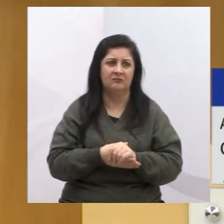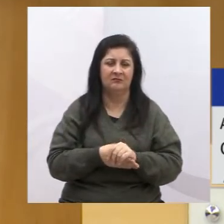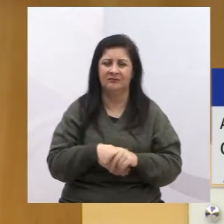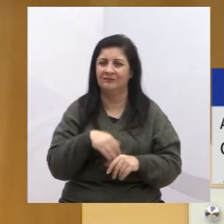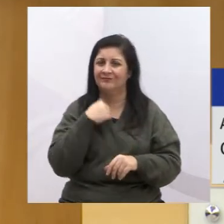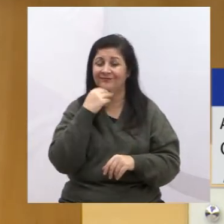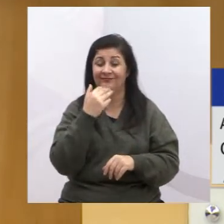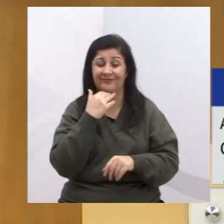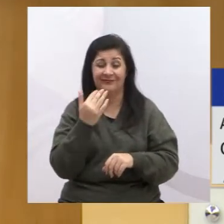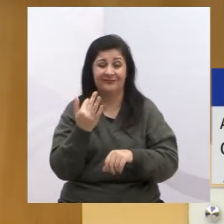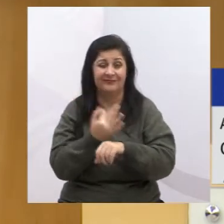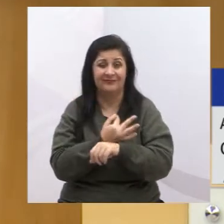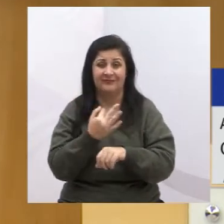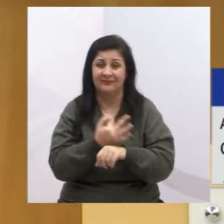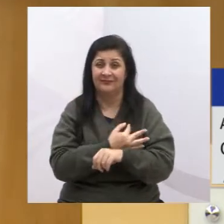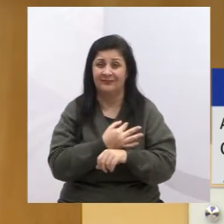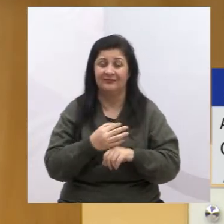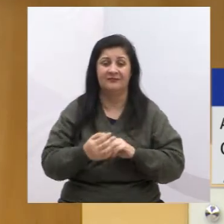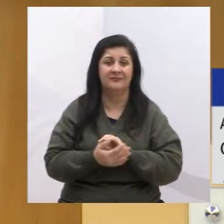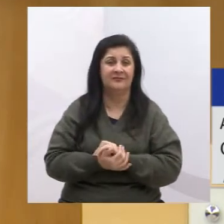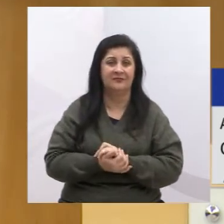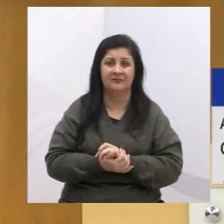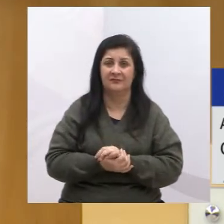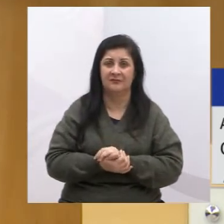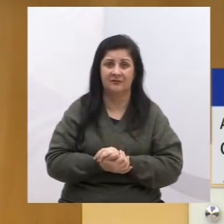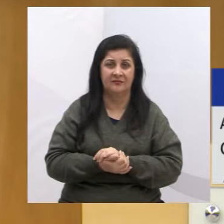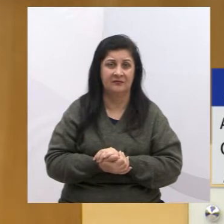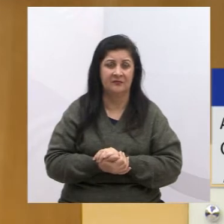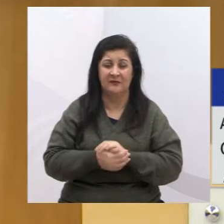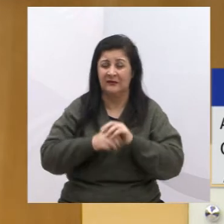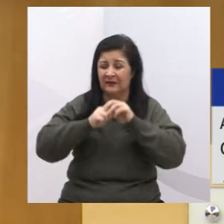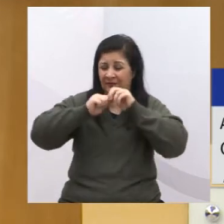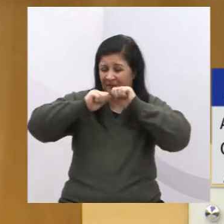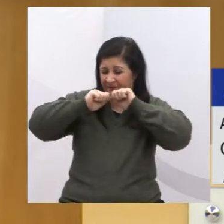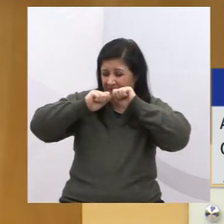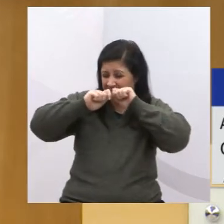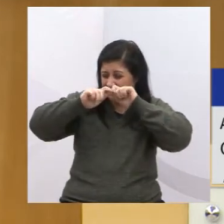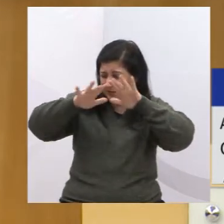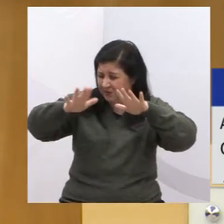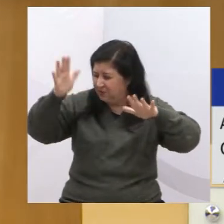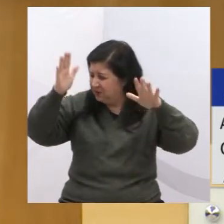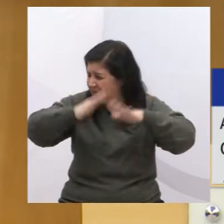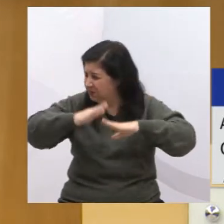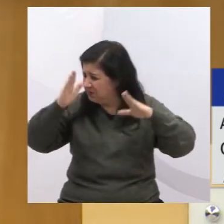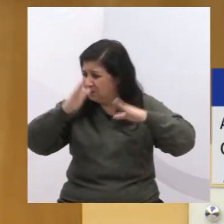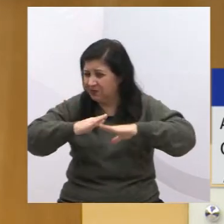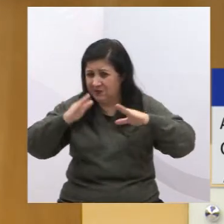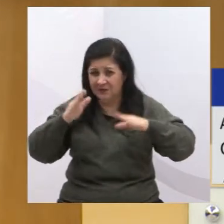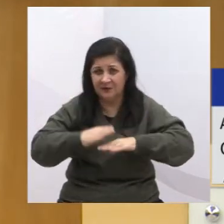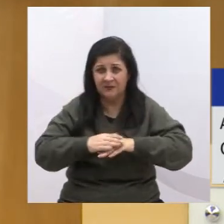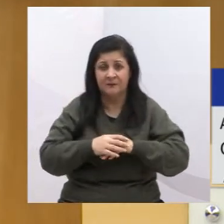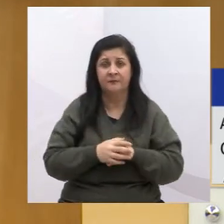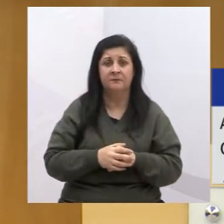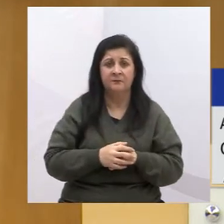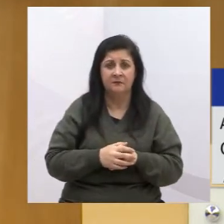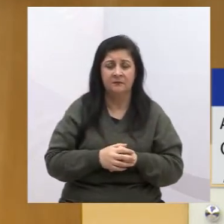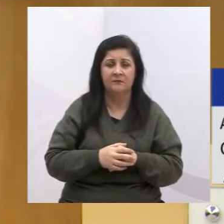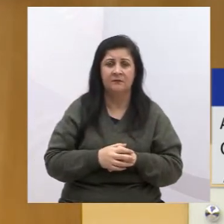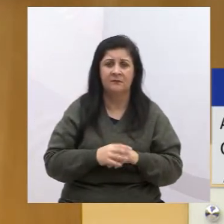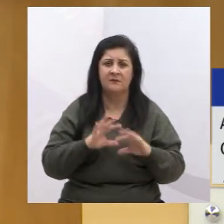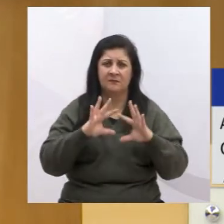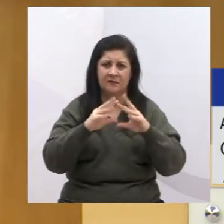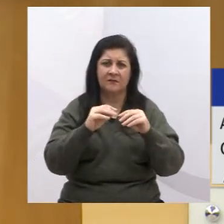aguentam mais o cheiro que tem se exalado do aterro sanitário, Pitoresco, Parque dos Príncipes,